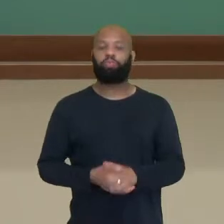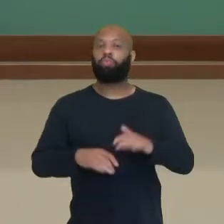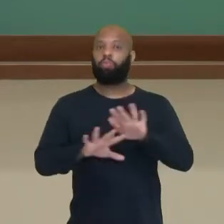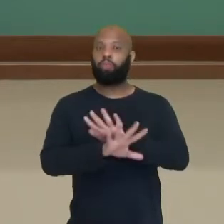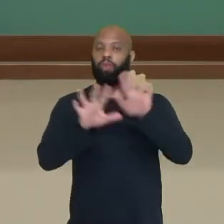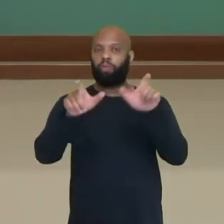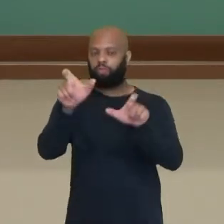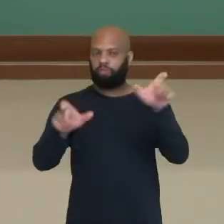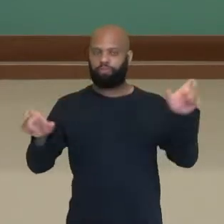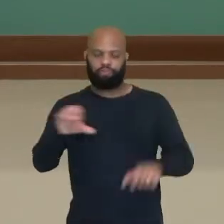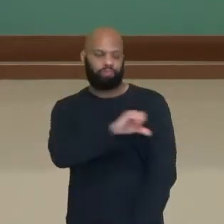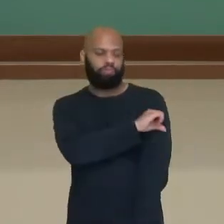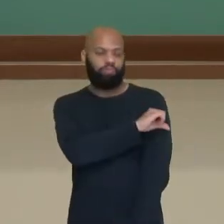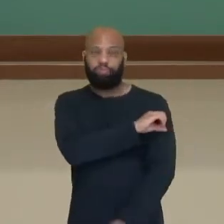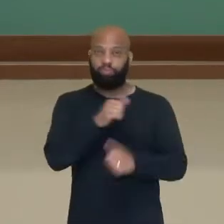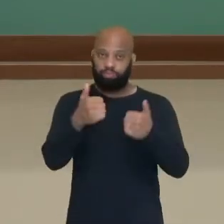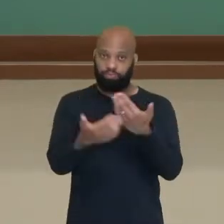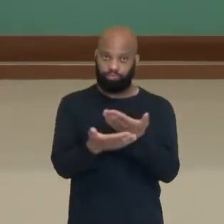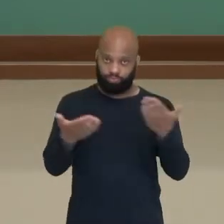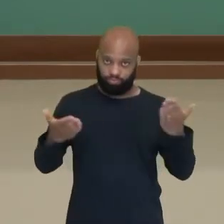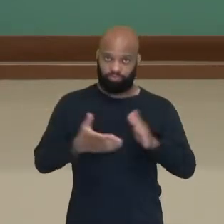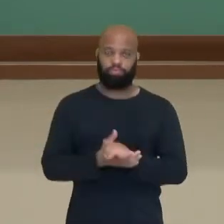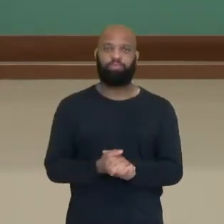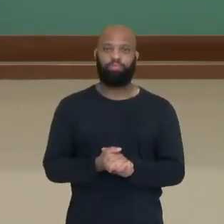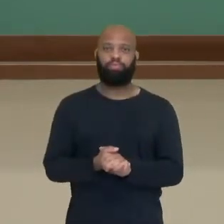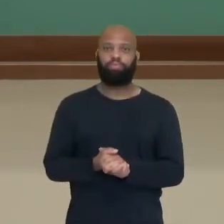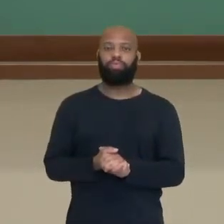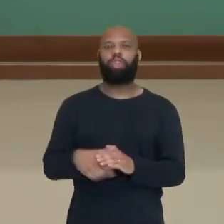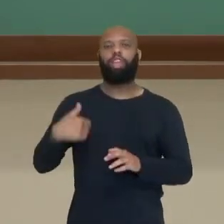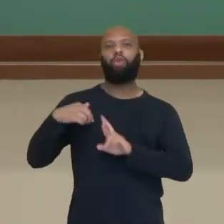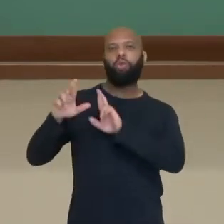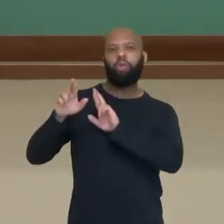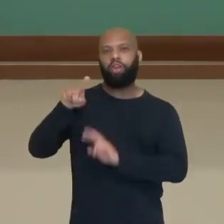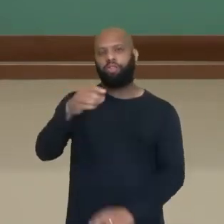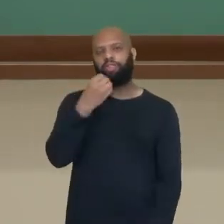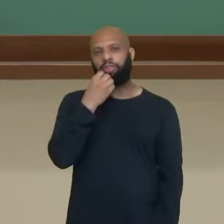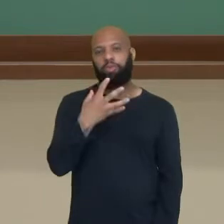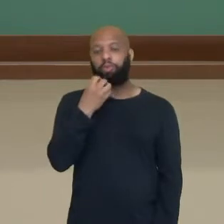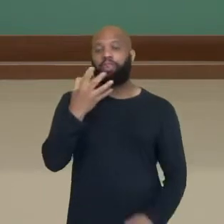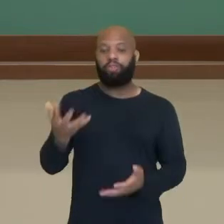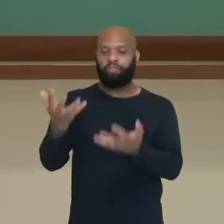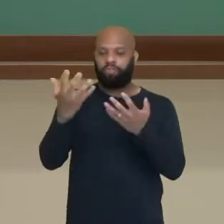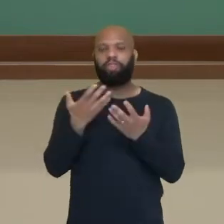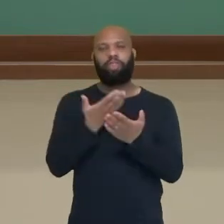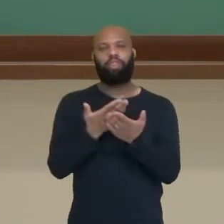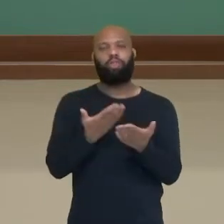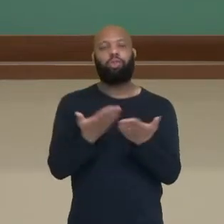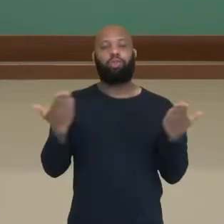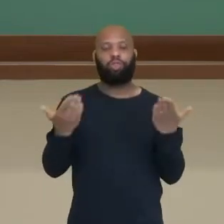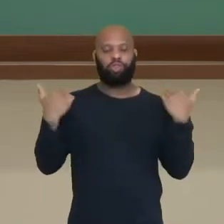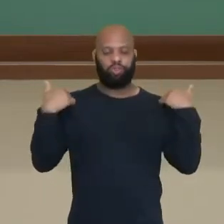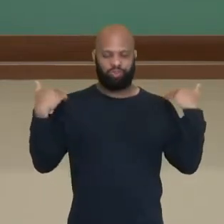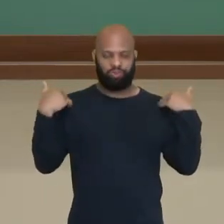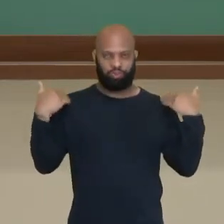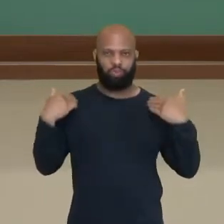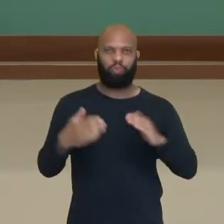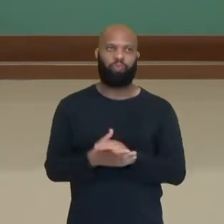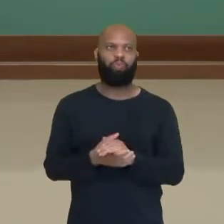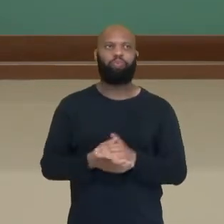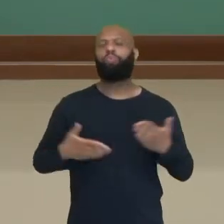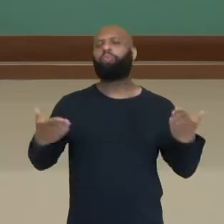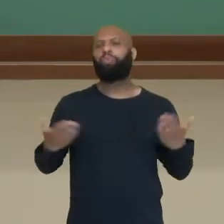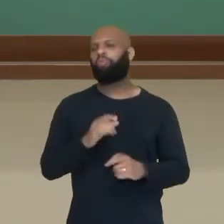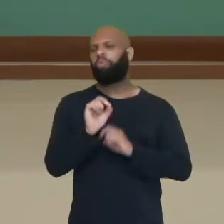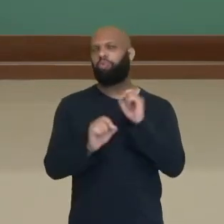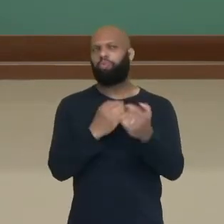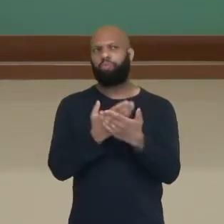Olá, pessoal do nono ano, tudo bem com vocês? Espero que sim. Bem-vindos a mais uma aula de Educação Física. Hoje